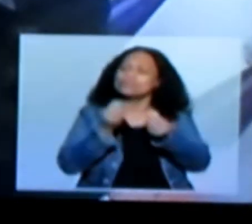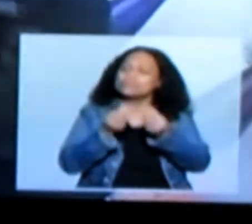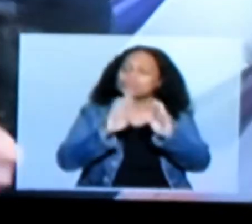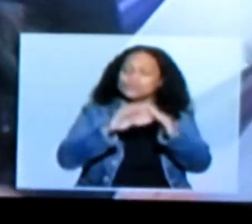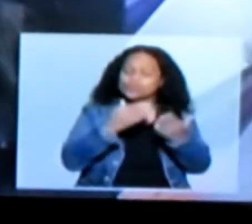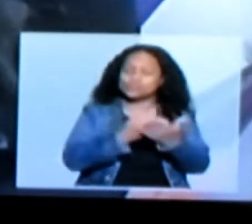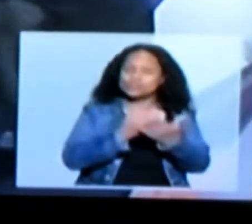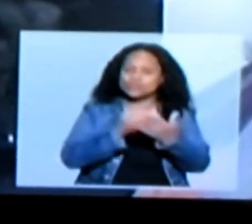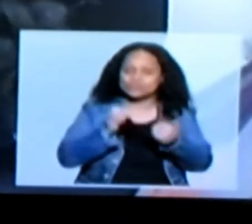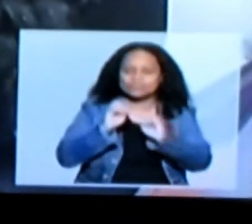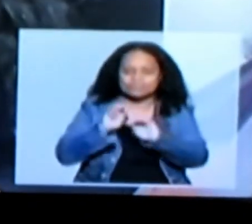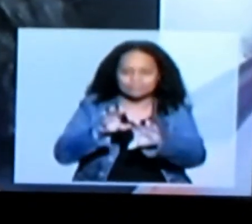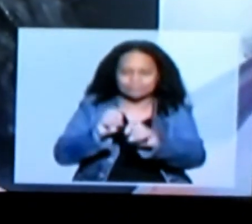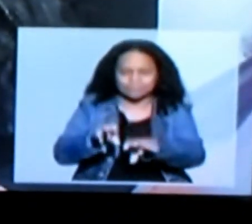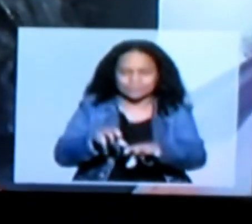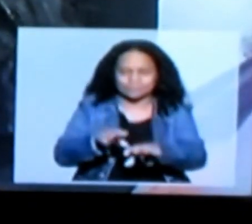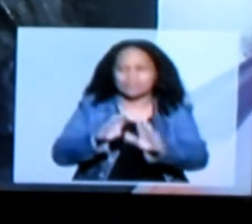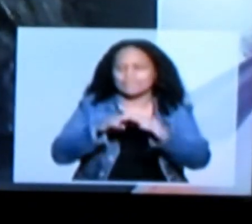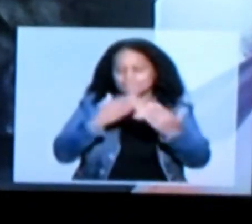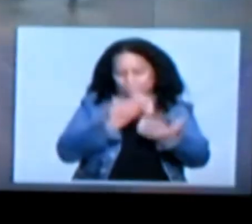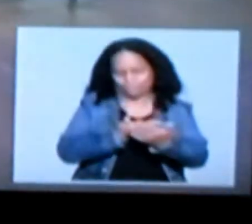realmente a escola que deu o peso maior?